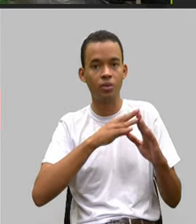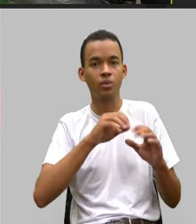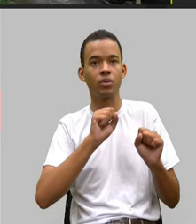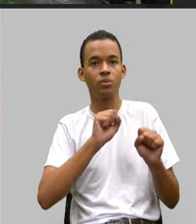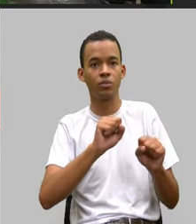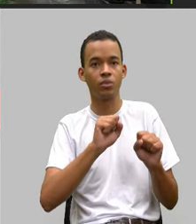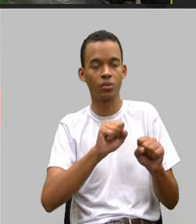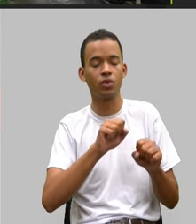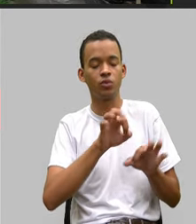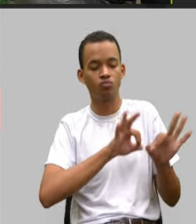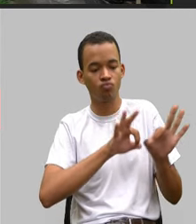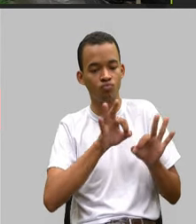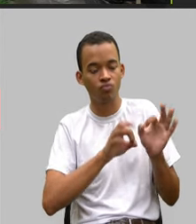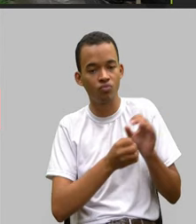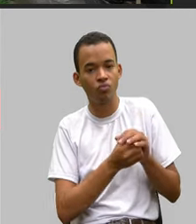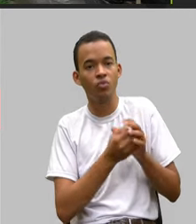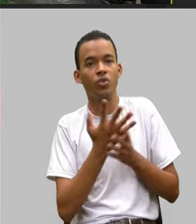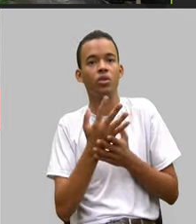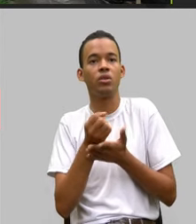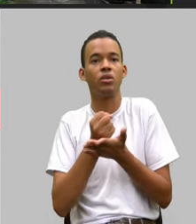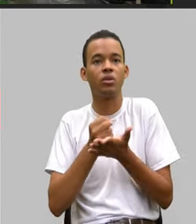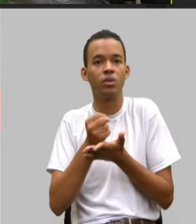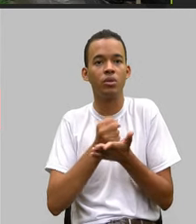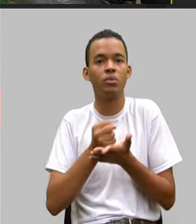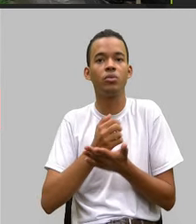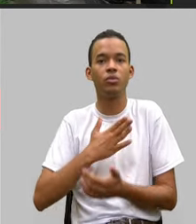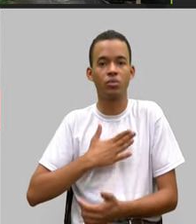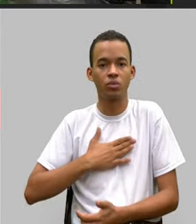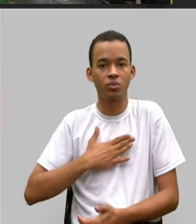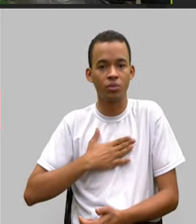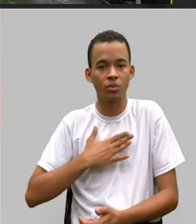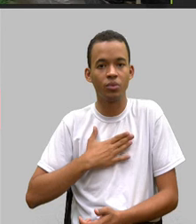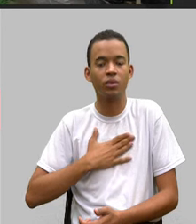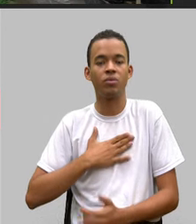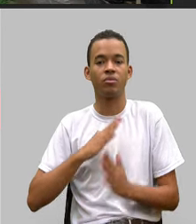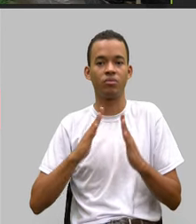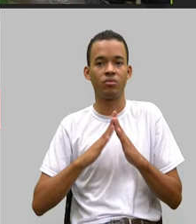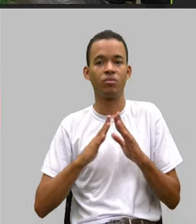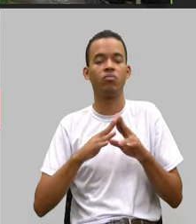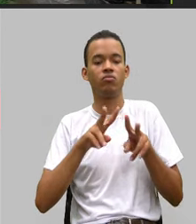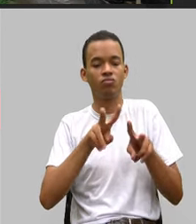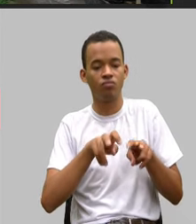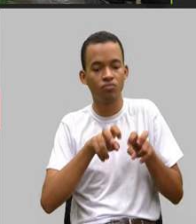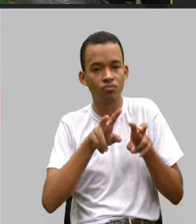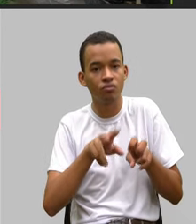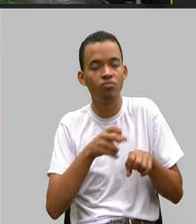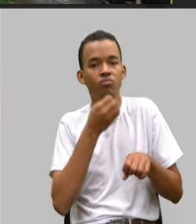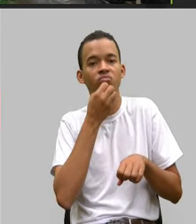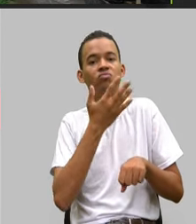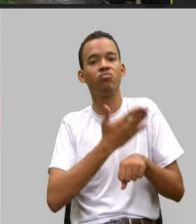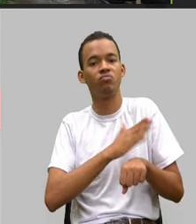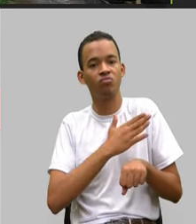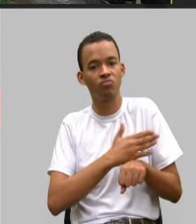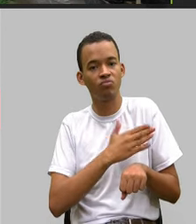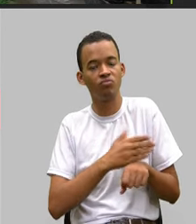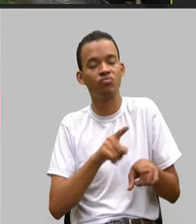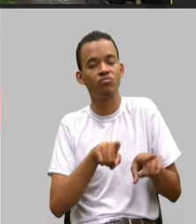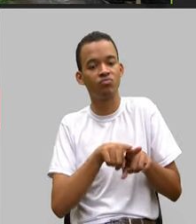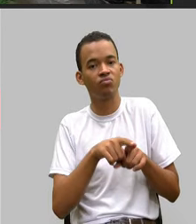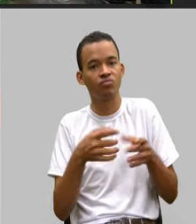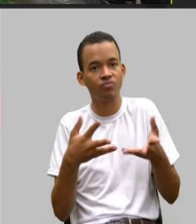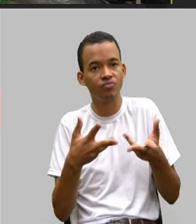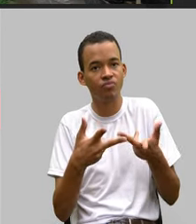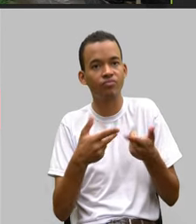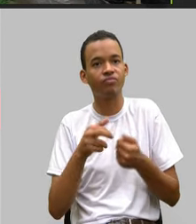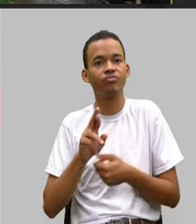na minha casa sob controle de qualidade com boas práticas agrícolas que de referência paraa Nossa Associação que eu